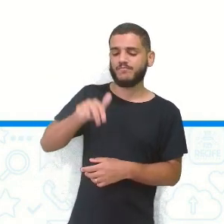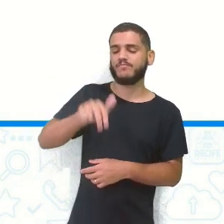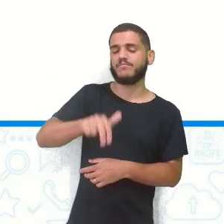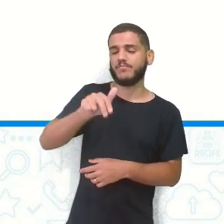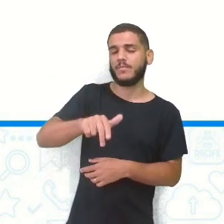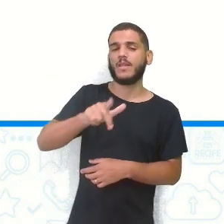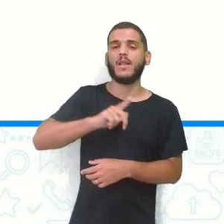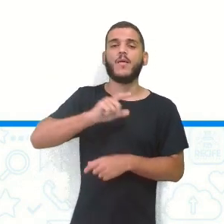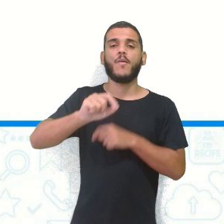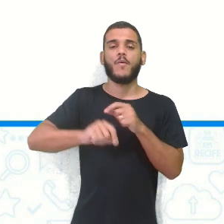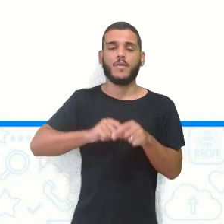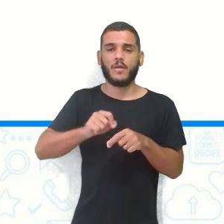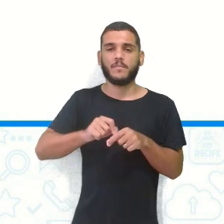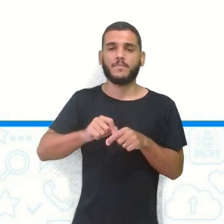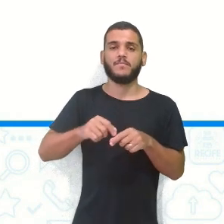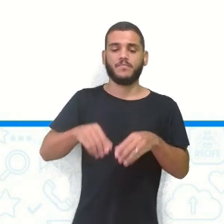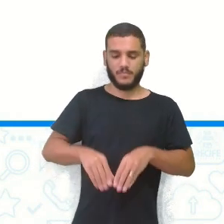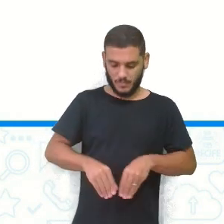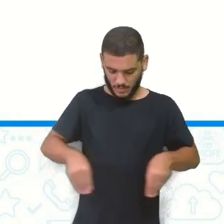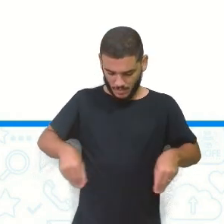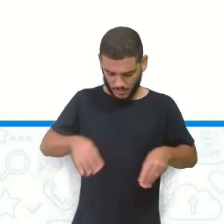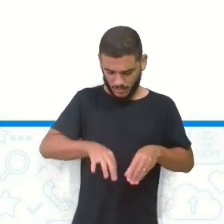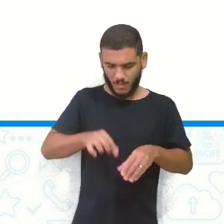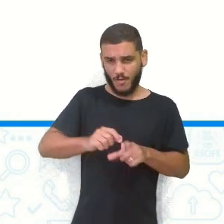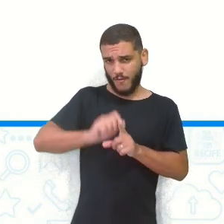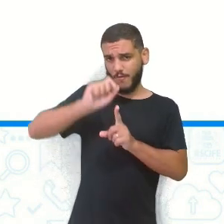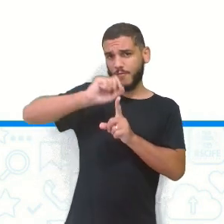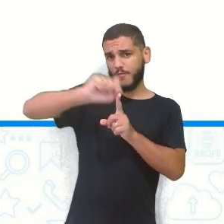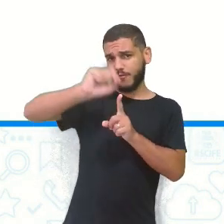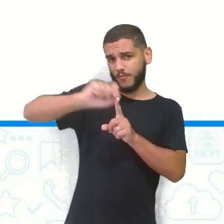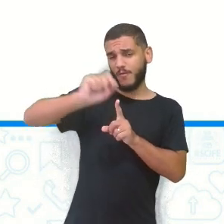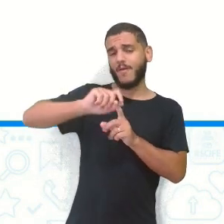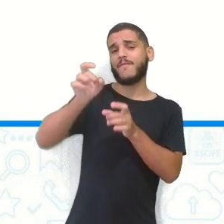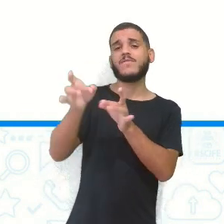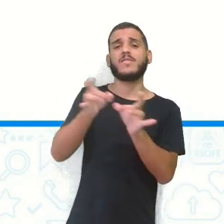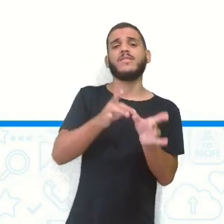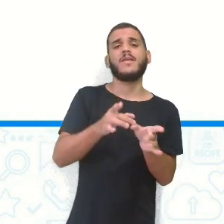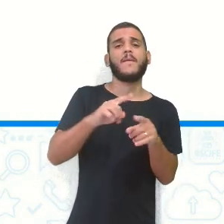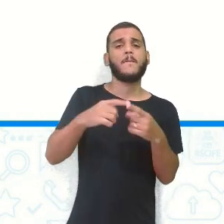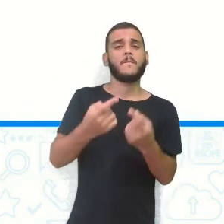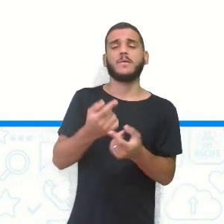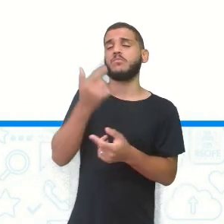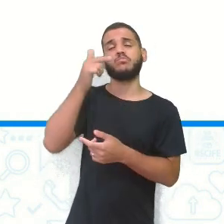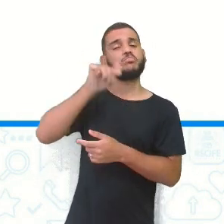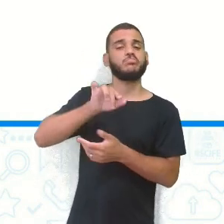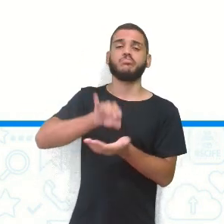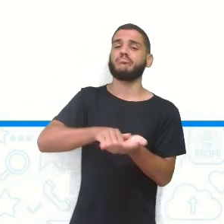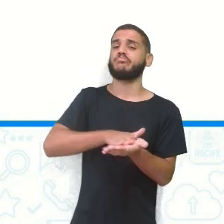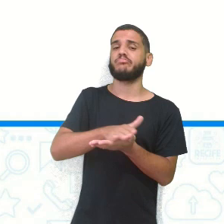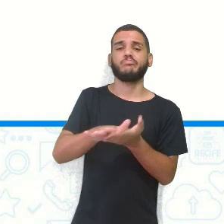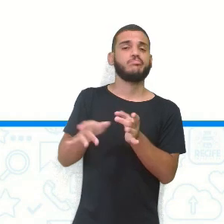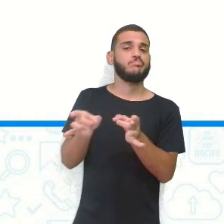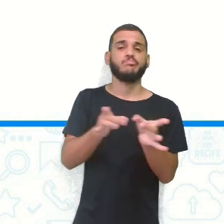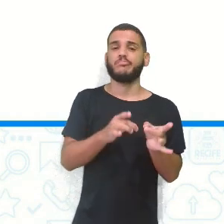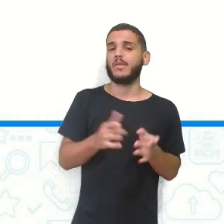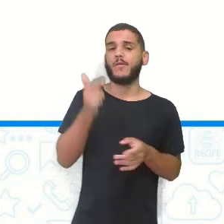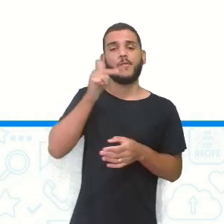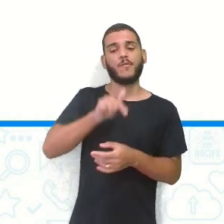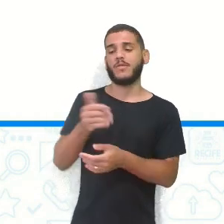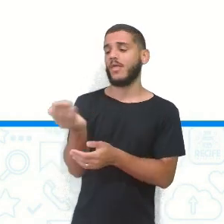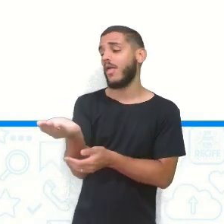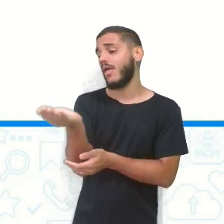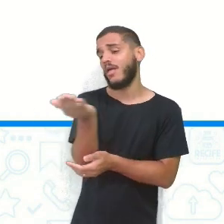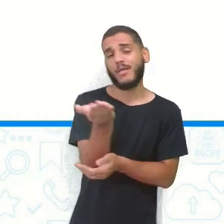alguns fósforos para vender, mas naquele dia não tinha vendido nada, nem conseguido nenhuma